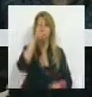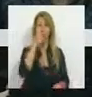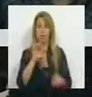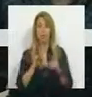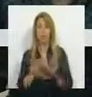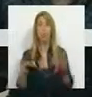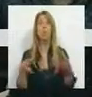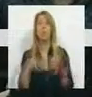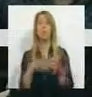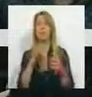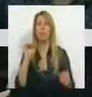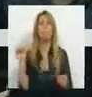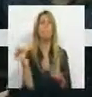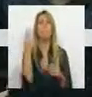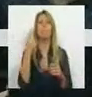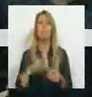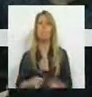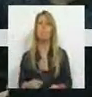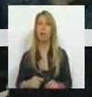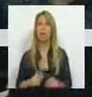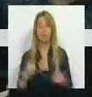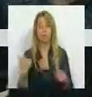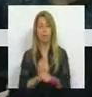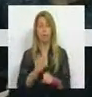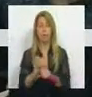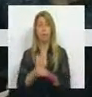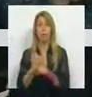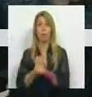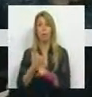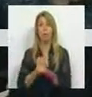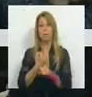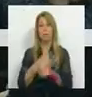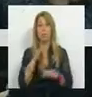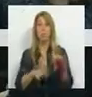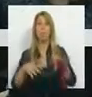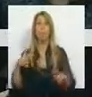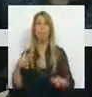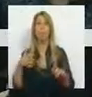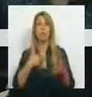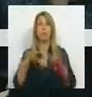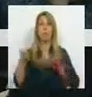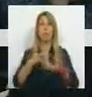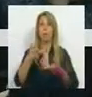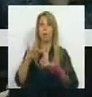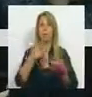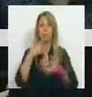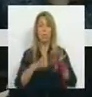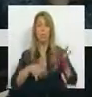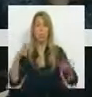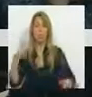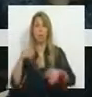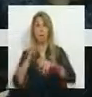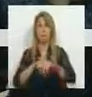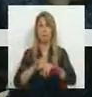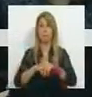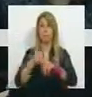Comissão, pela primeira vez no funcionamento do Parlamento e das relações entre o Parlamento e as